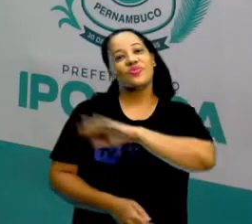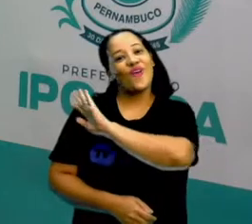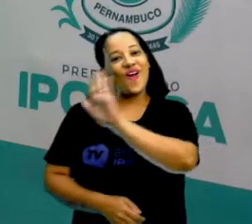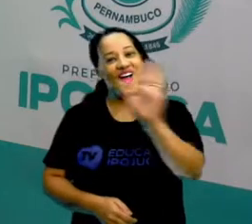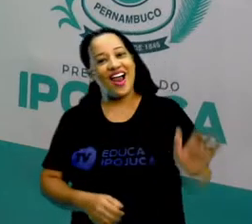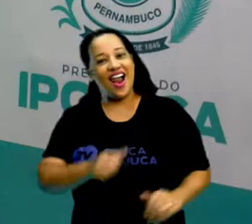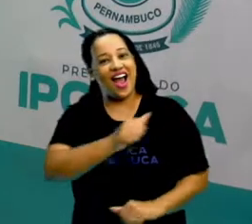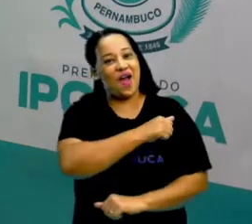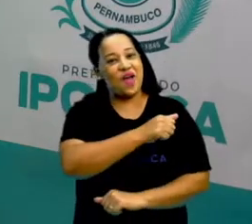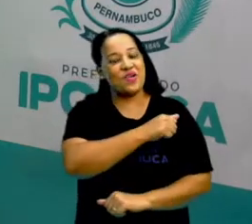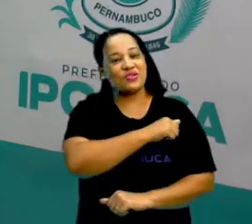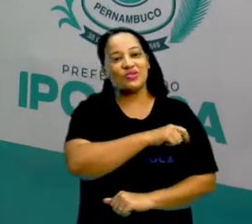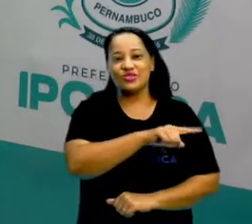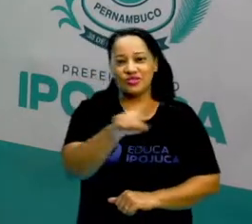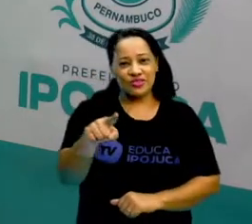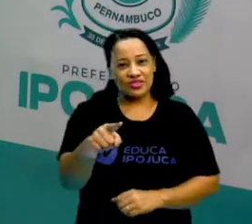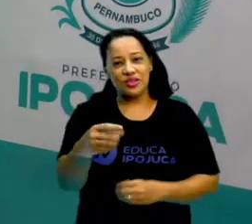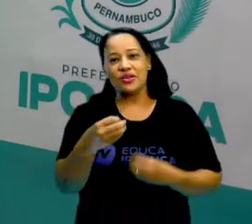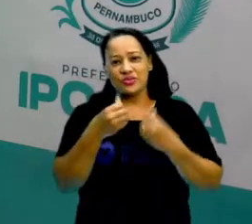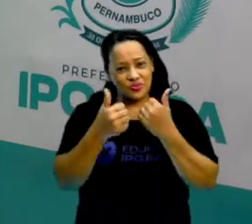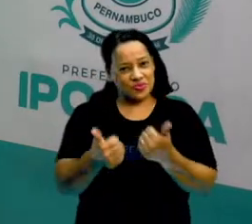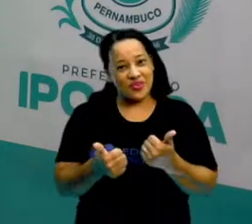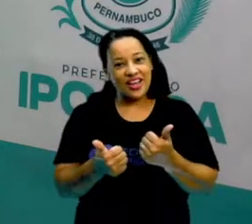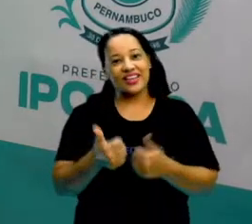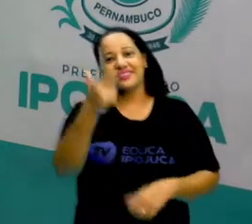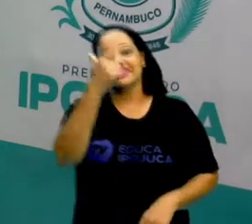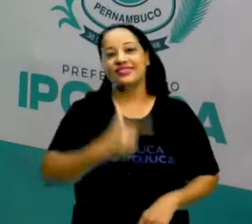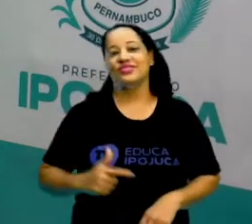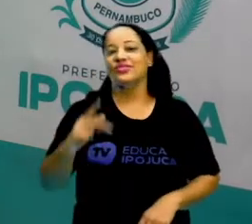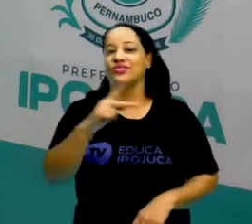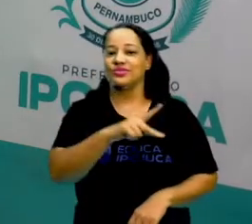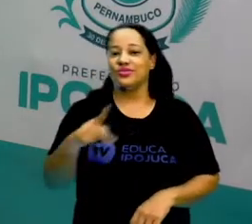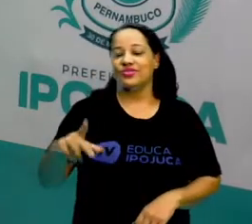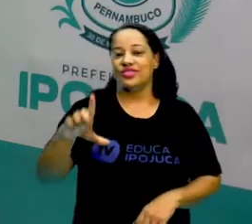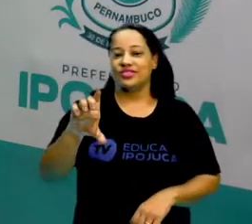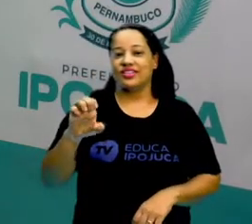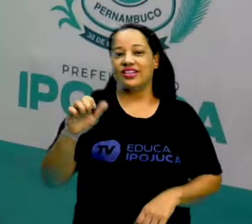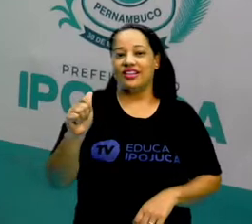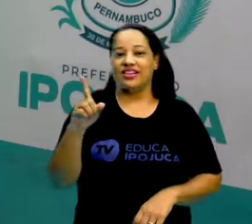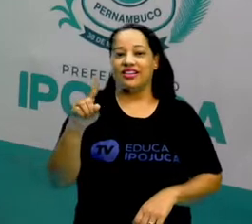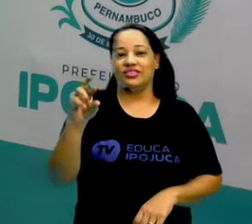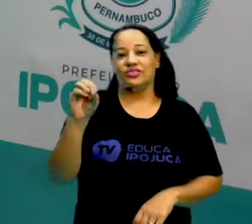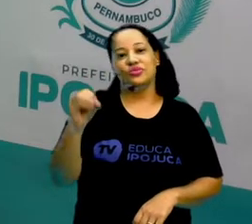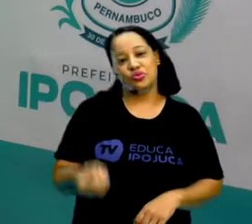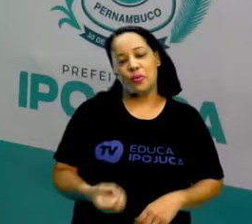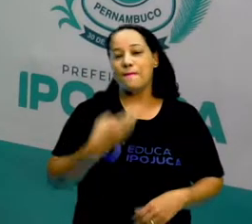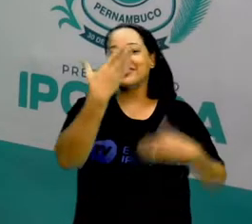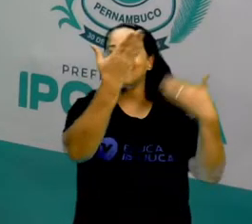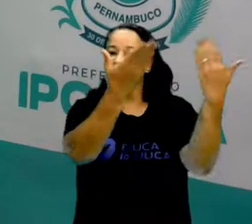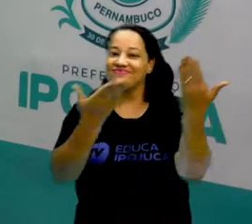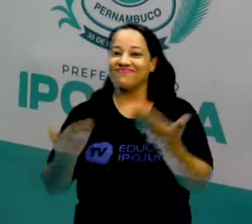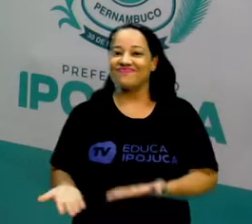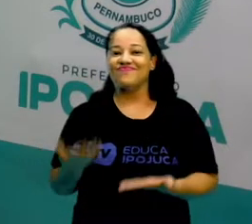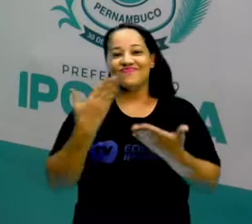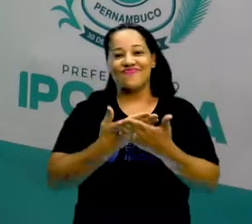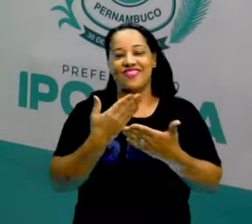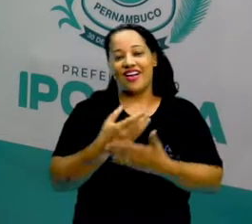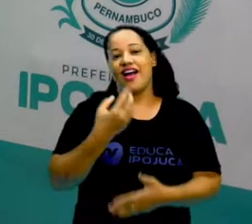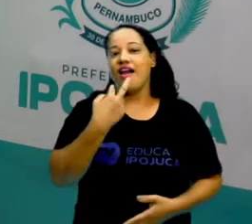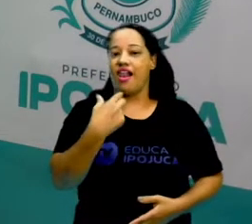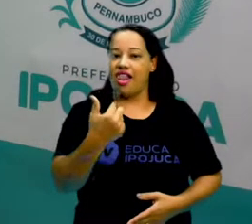Hello, students! Como vocês estão? Aqui é o Teacher Leandro e sejam bem-vindos a mais uma aula de língua